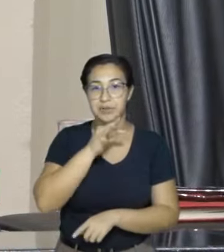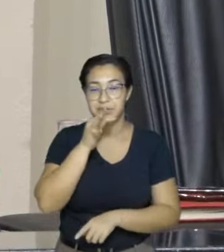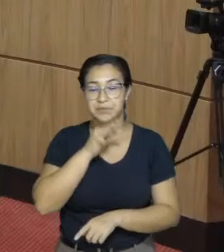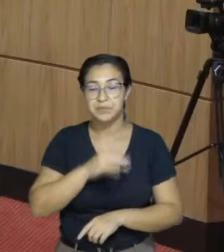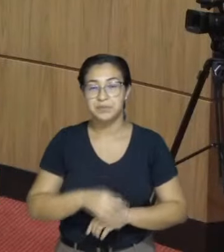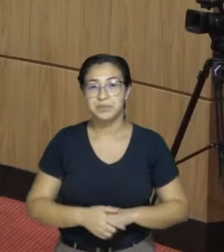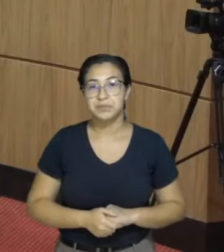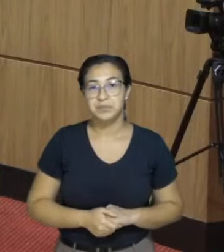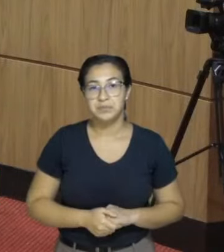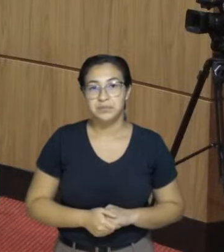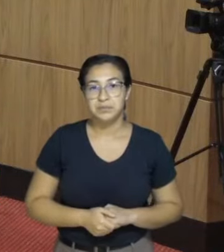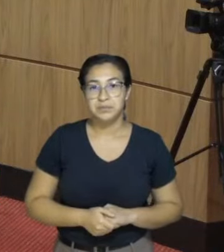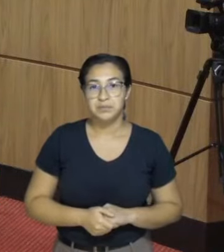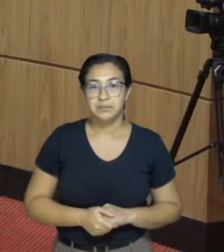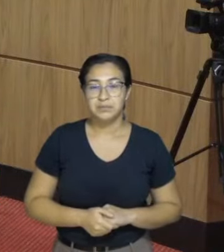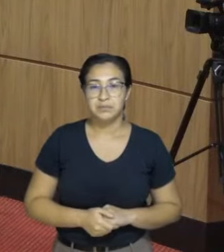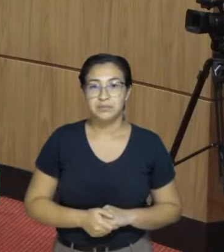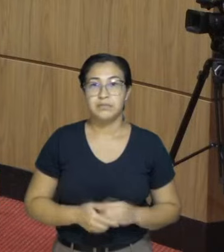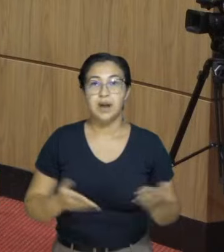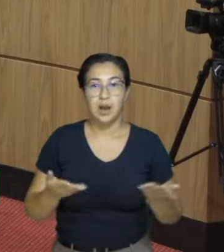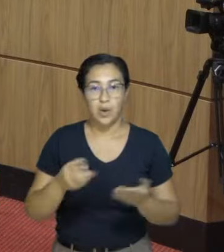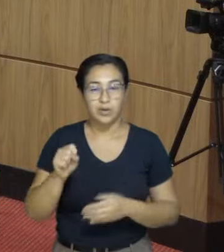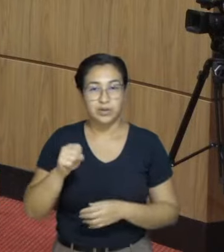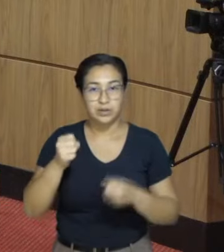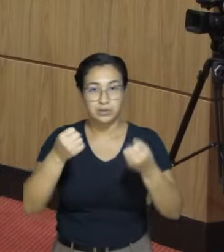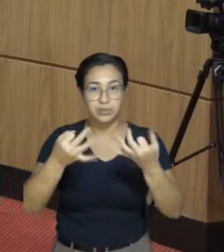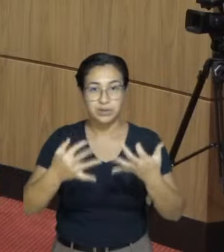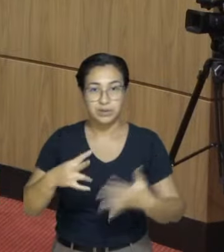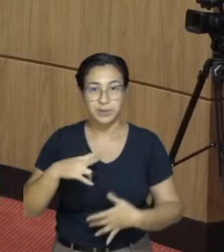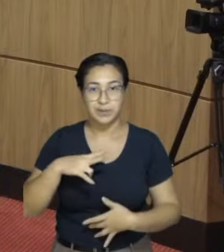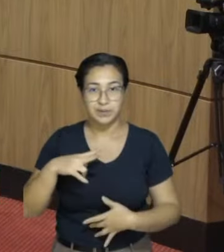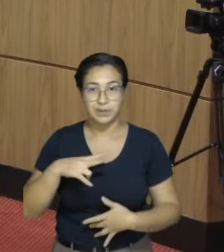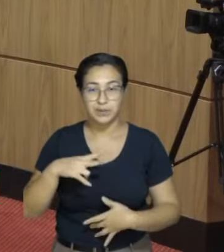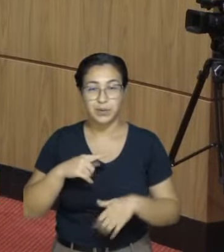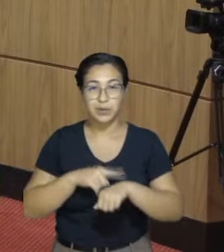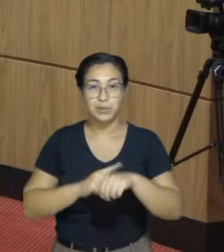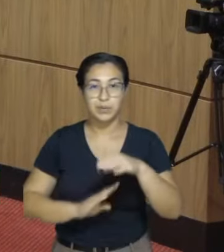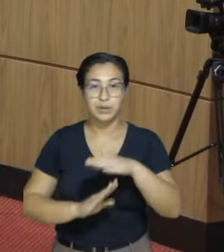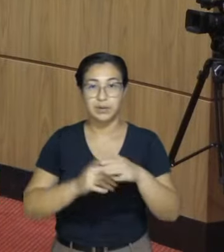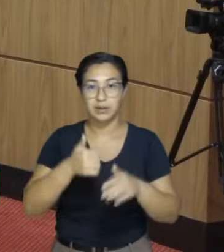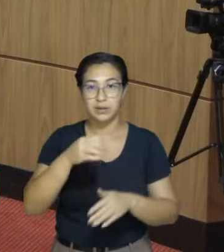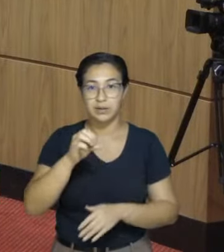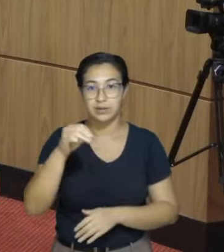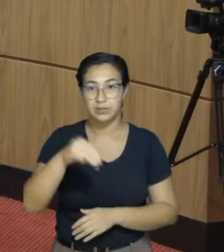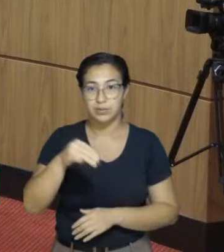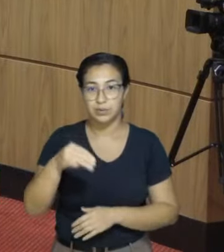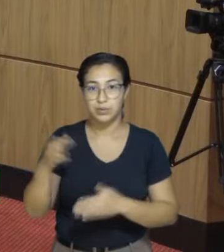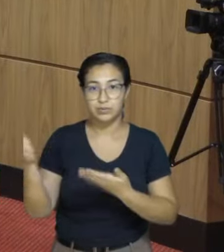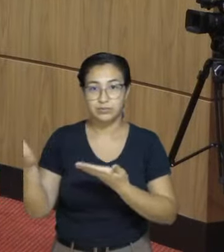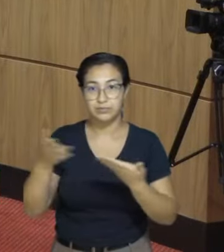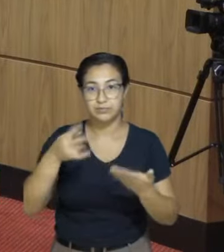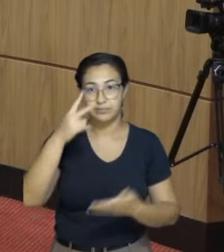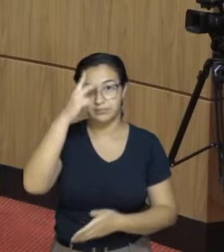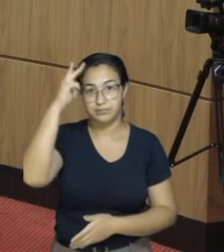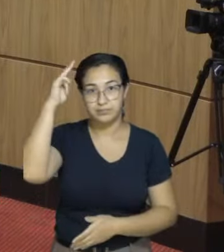presidente. Agora sim, explicações pessoais pelo tempo de até 10 minutos. Fará uso da palavra o deputado doutor Vicente Caro